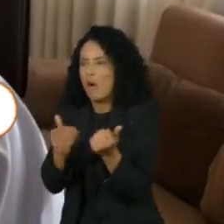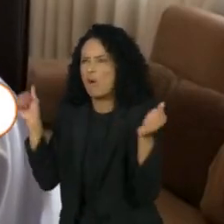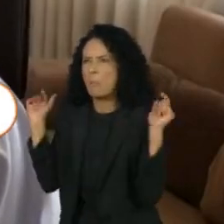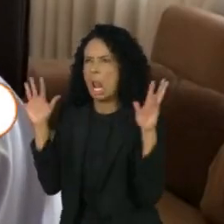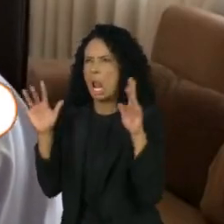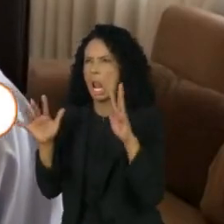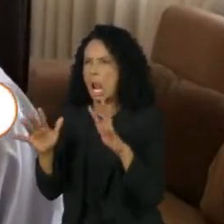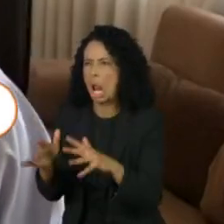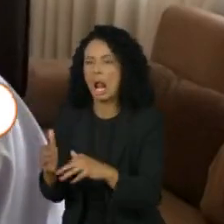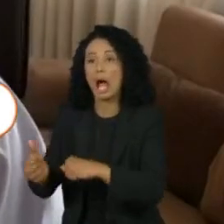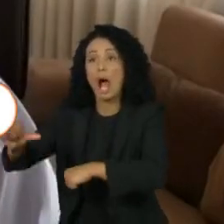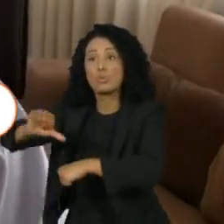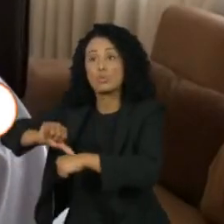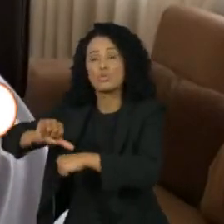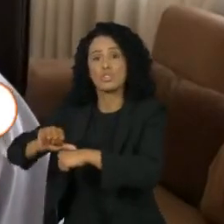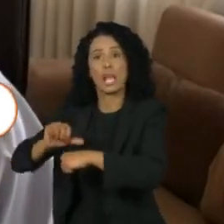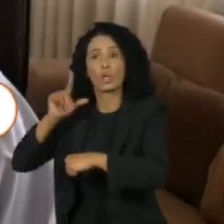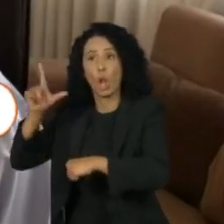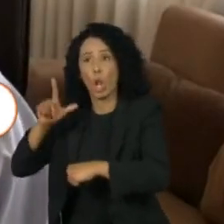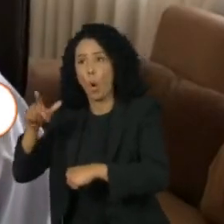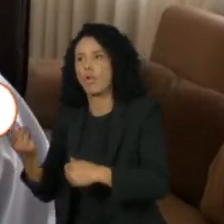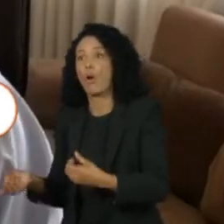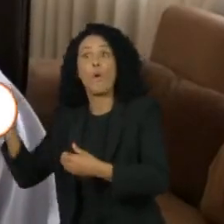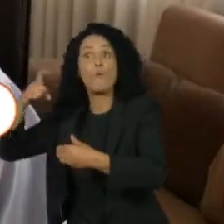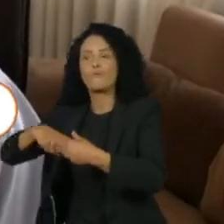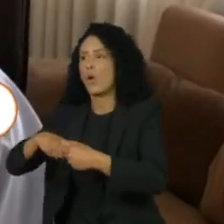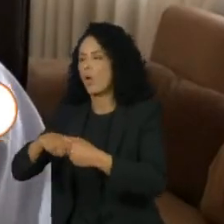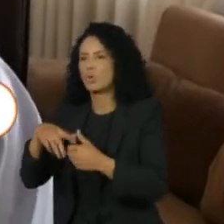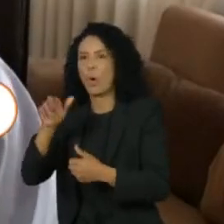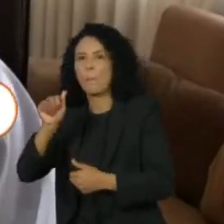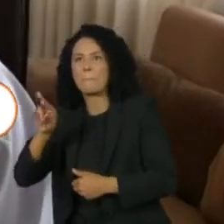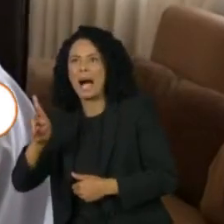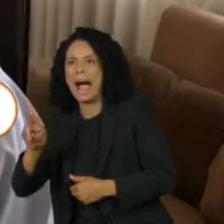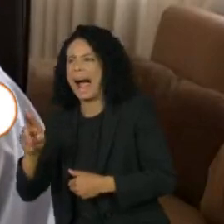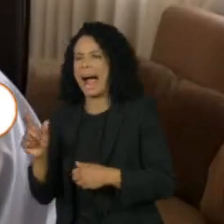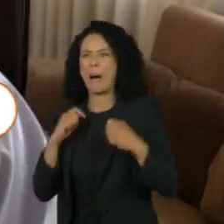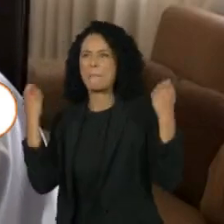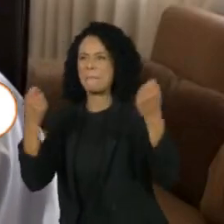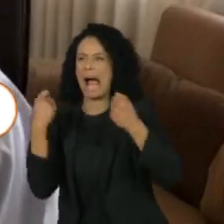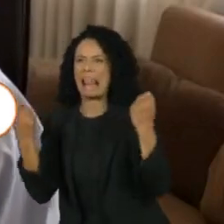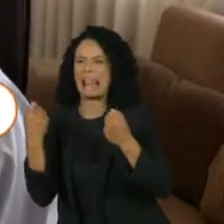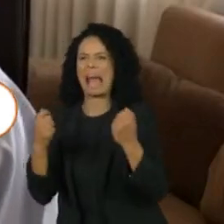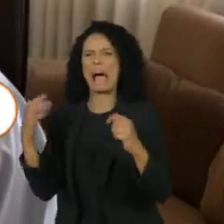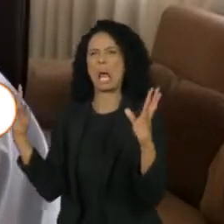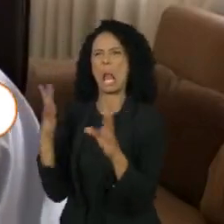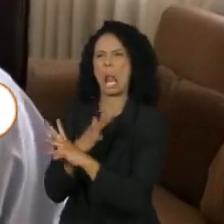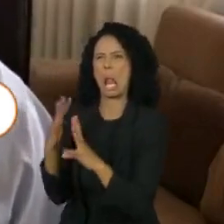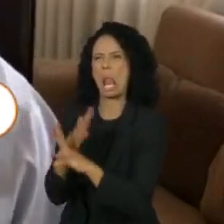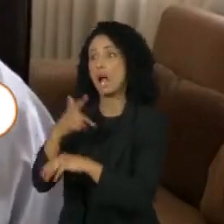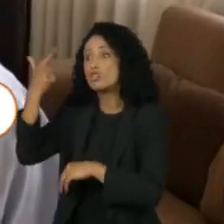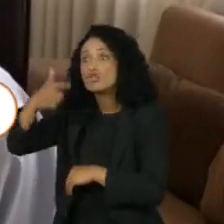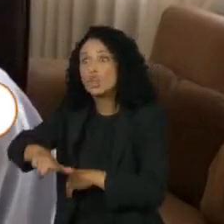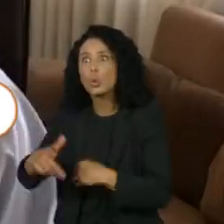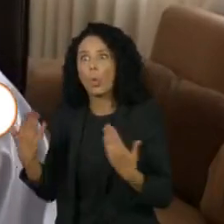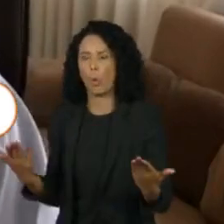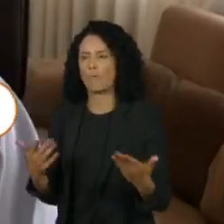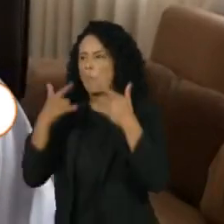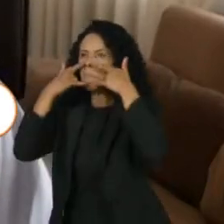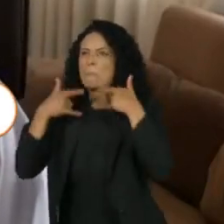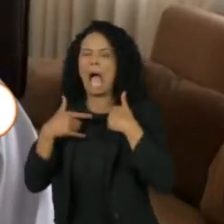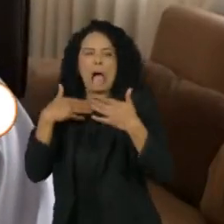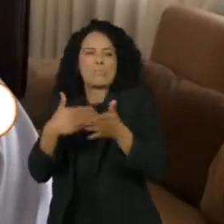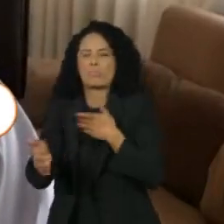para voltar aos bares, às casas noturnas, né? E o que nós vimos 2 semanas, 3 semanas depois foi uma explosão de